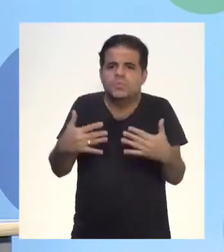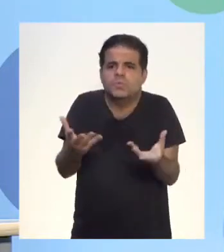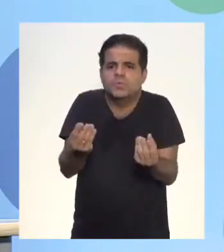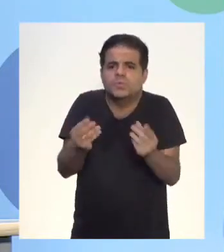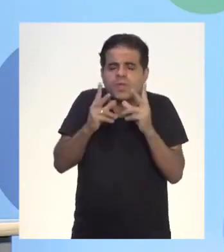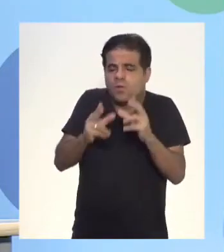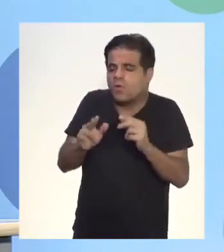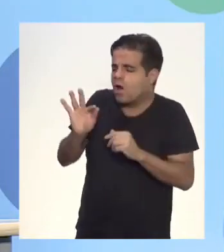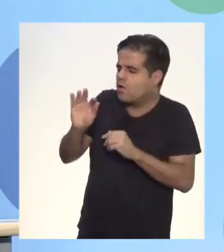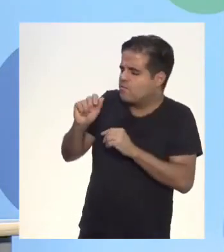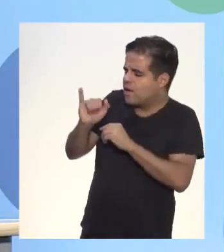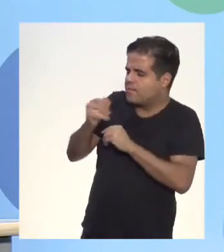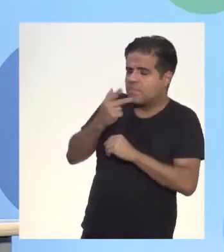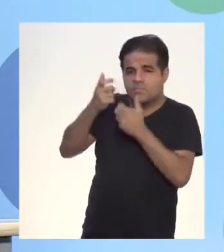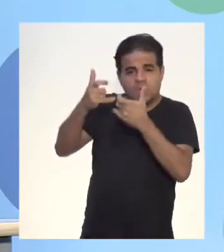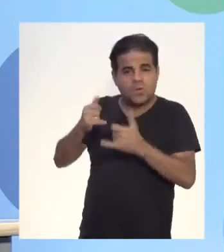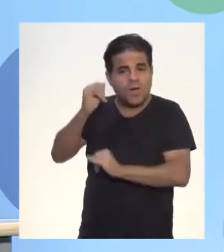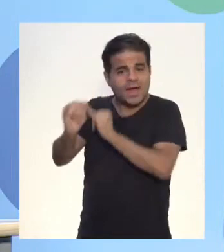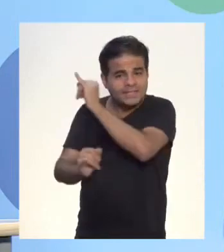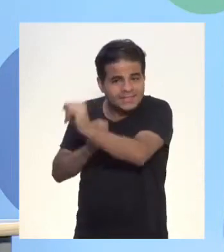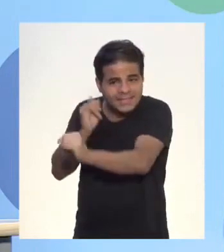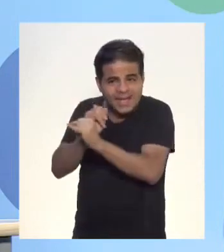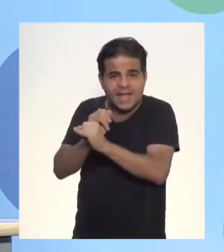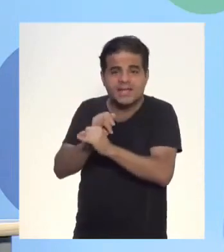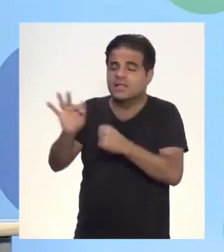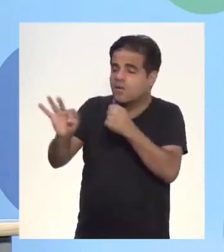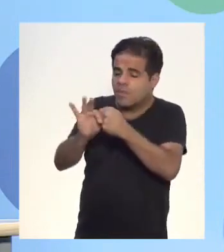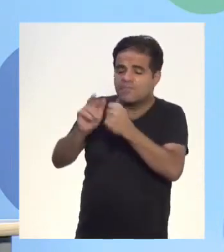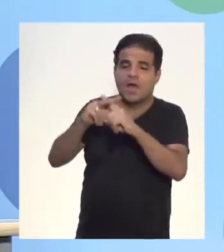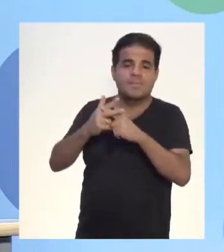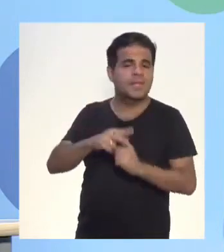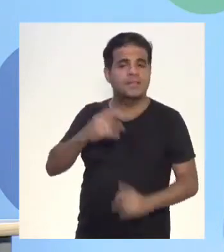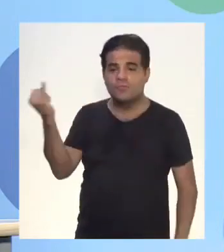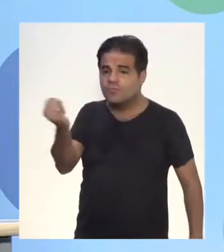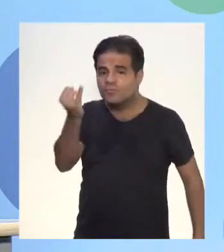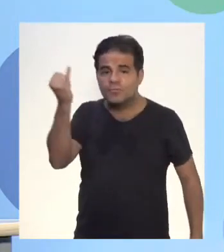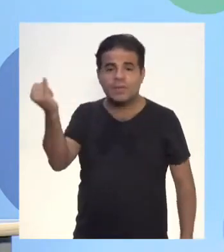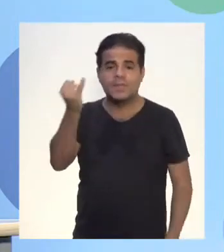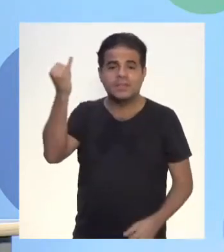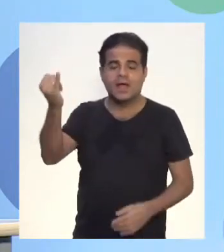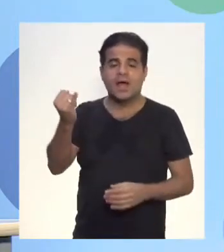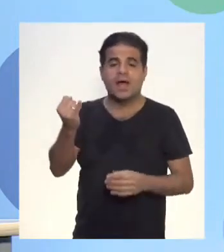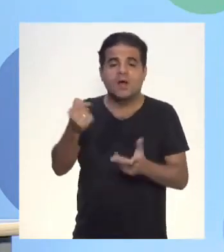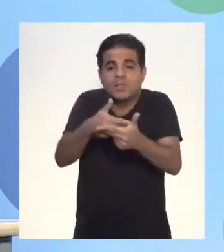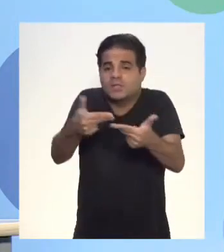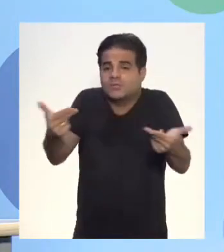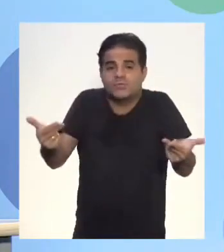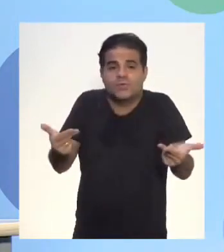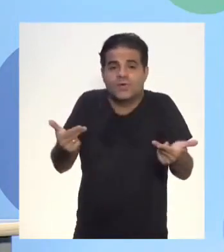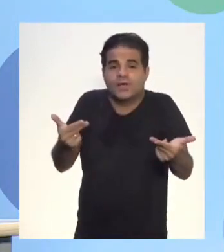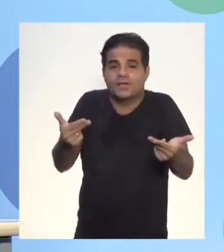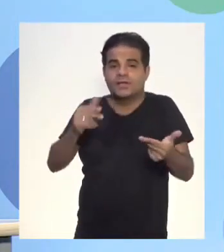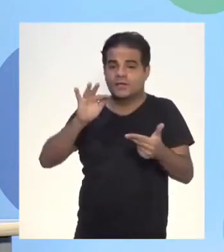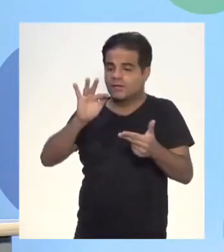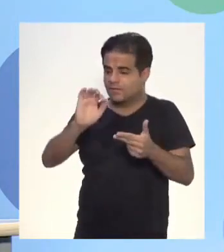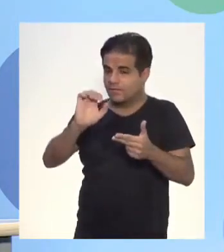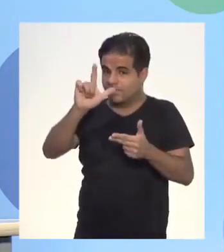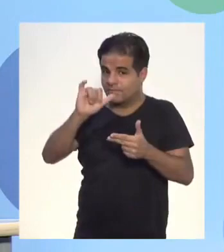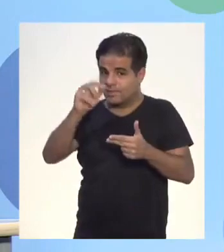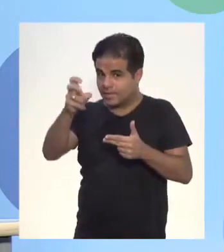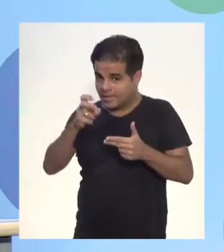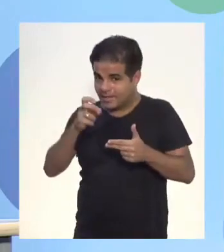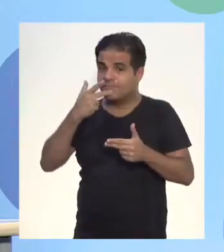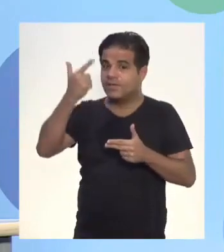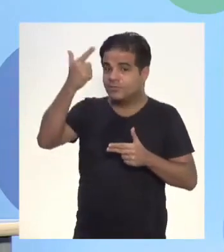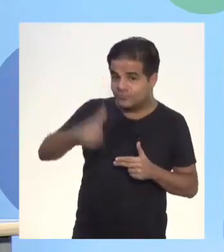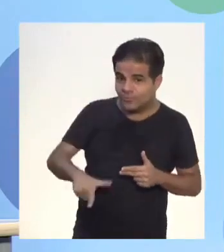a Fabi falou, né, a internet, né, é uma ferramenta fundamental para uma das coisas que o Félix aqui aparecendo de